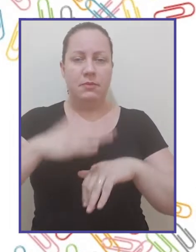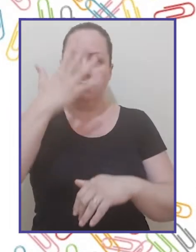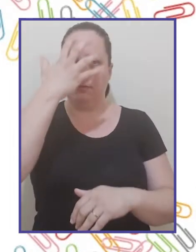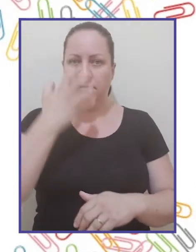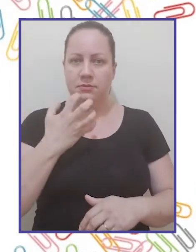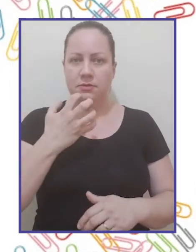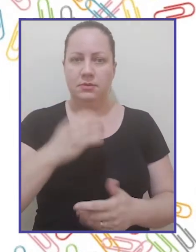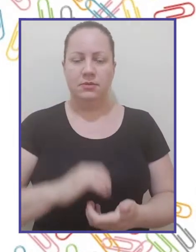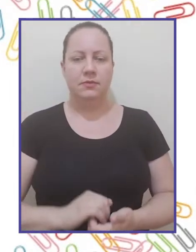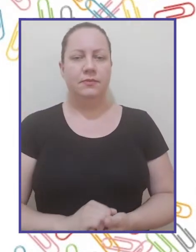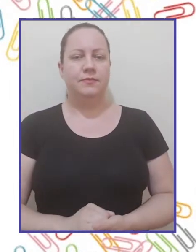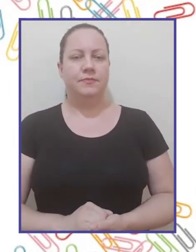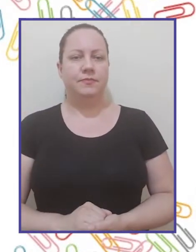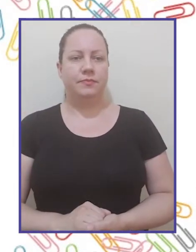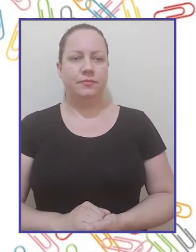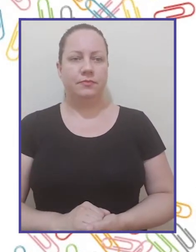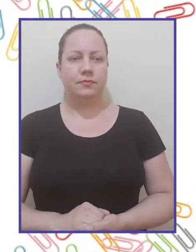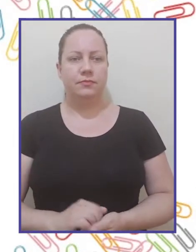mais grave.